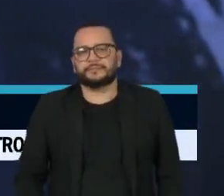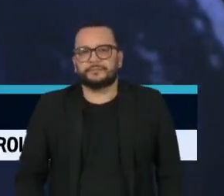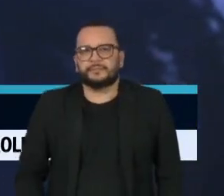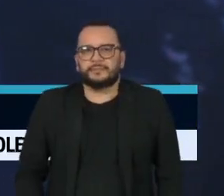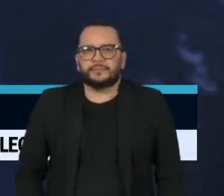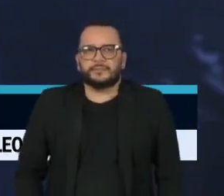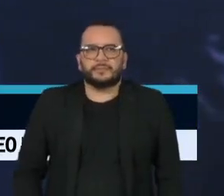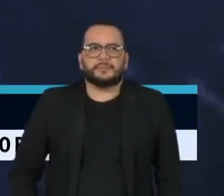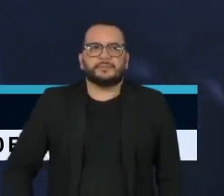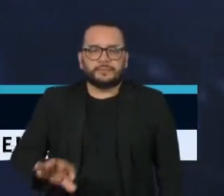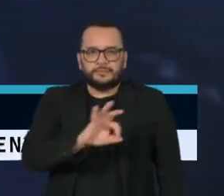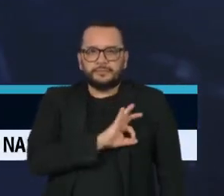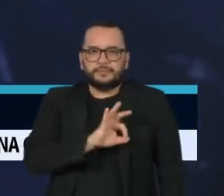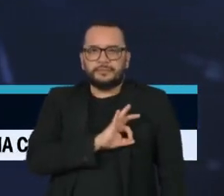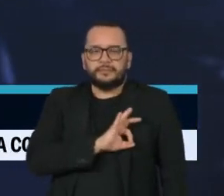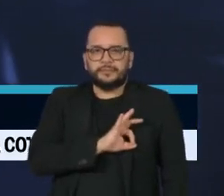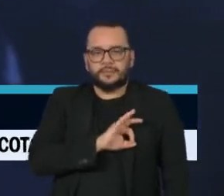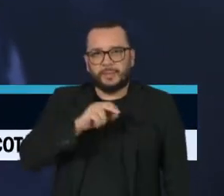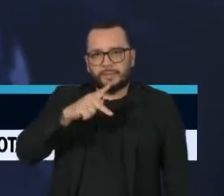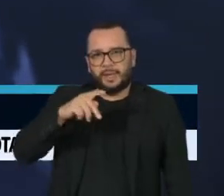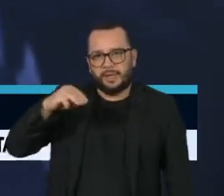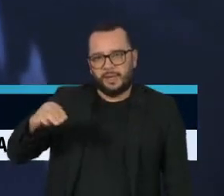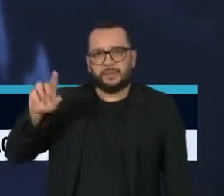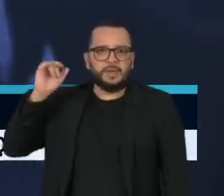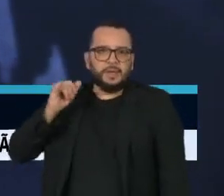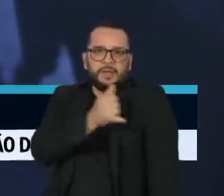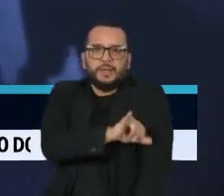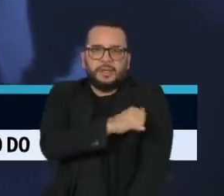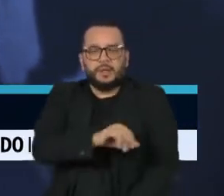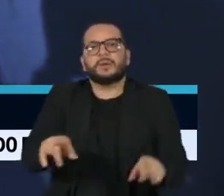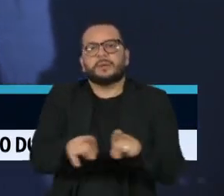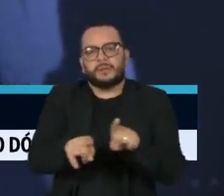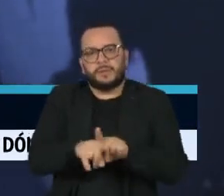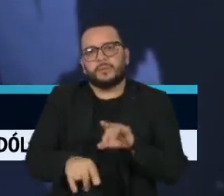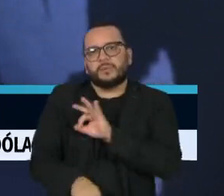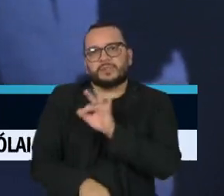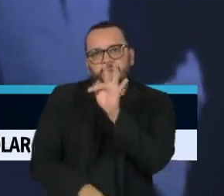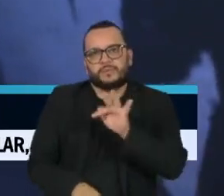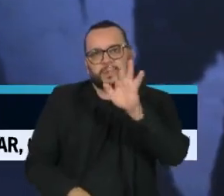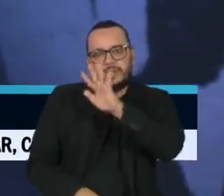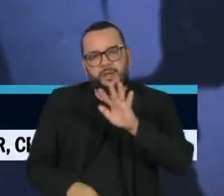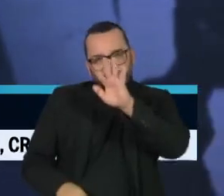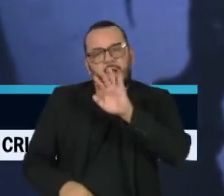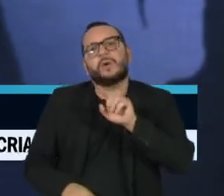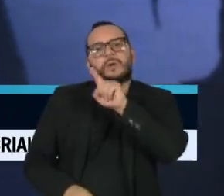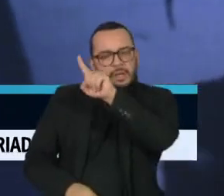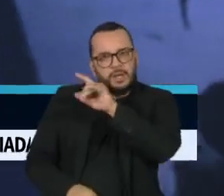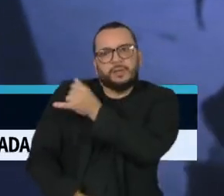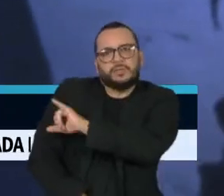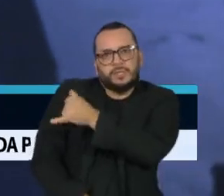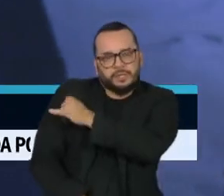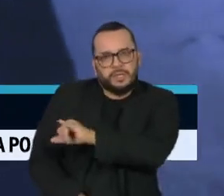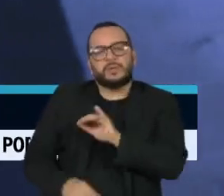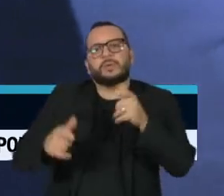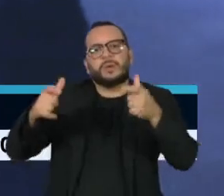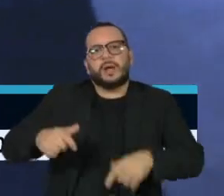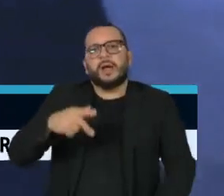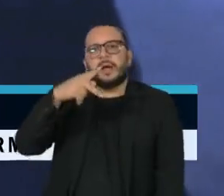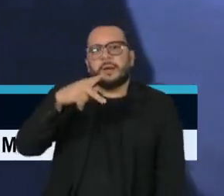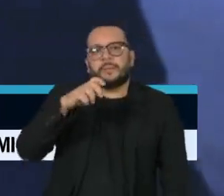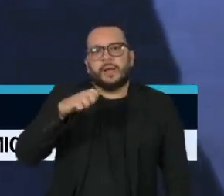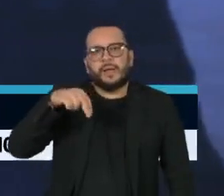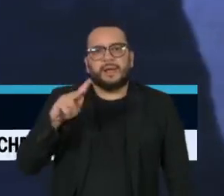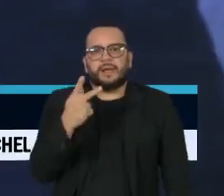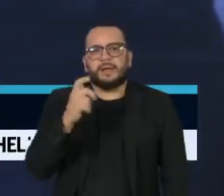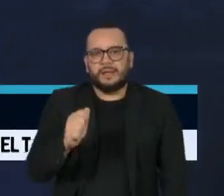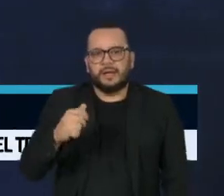Uma operação da Polícia Militar do Rio de Janeiro e da Polícia Federal no Complexo da Penha, na zona norte do Rio, deixou 22 mortos. Em